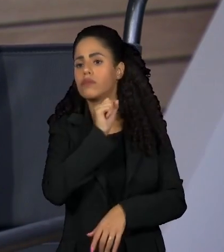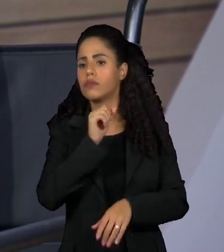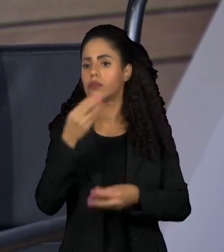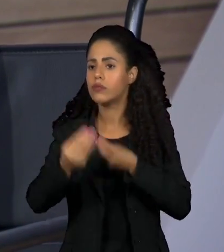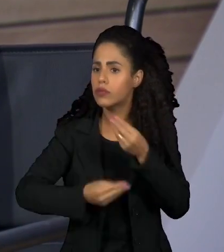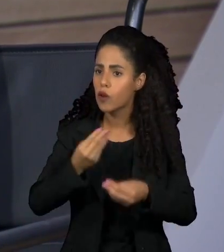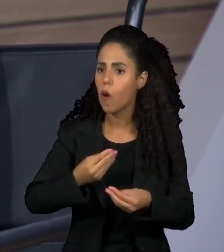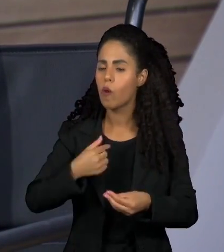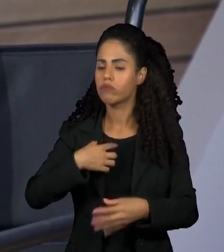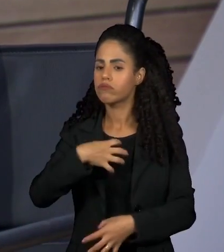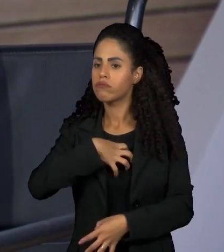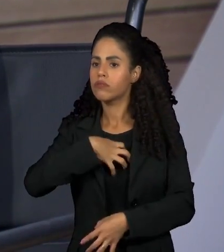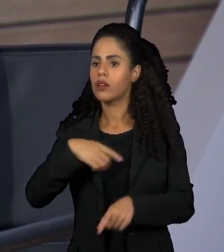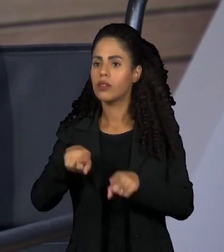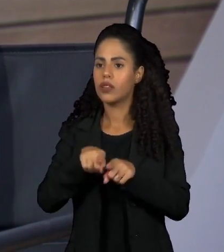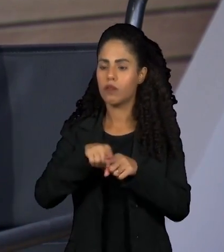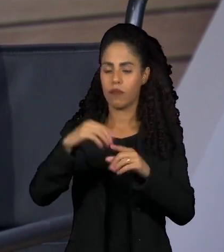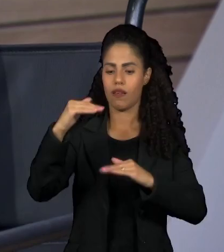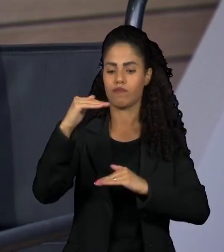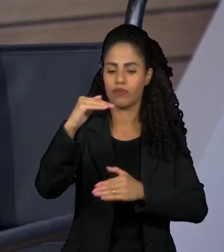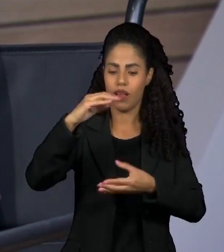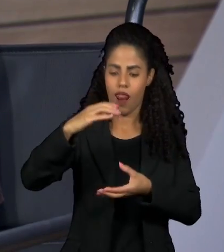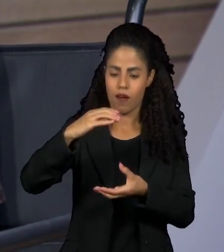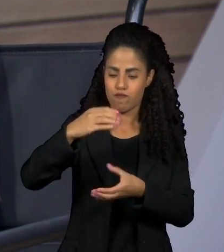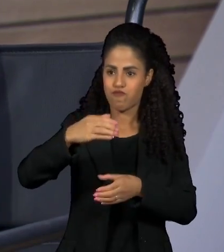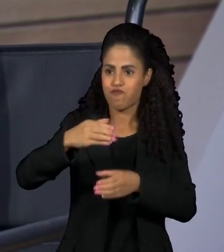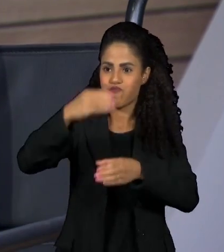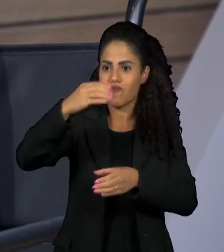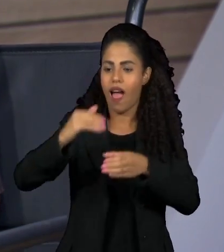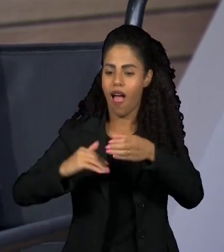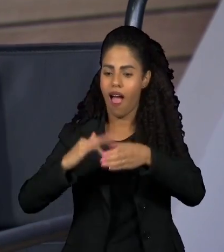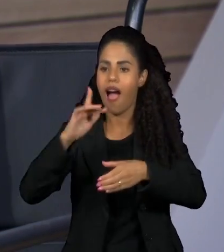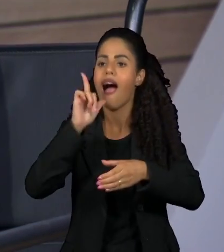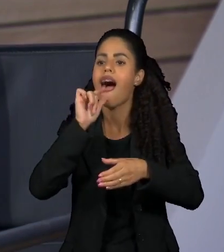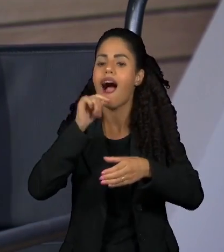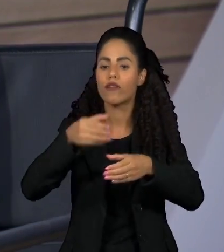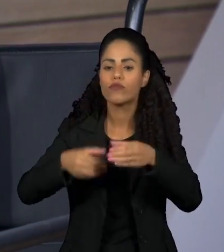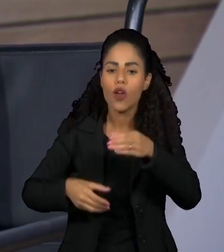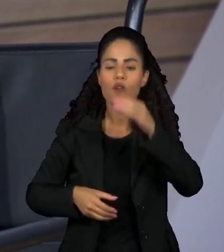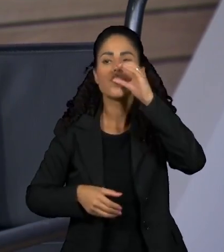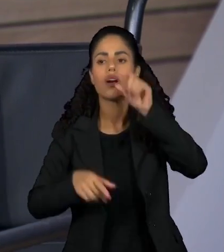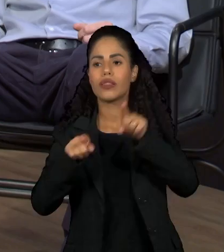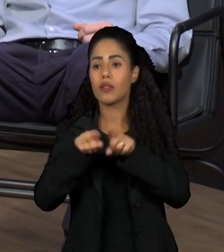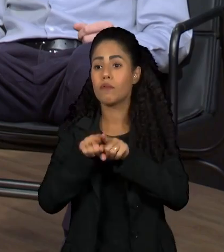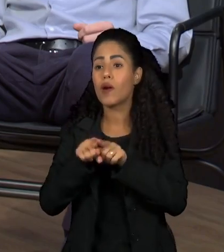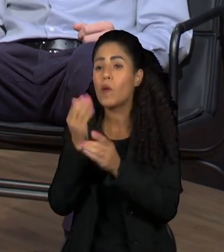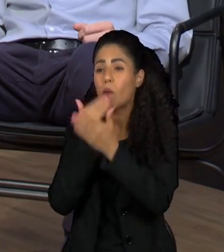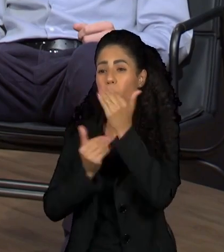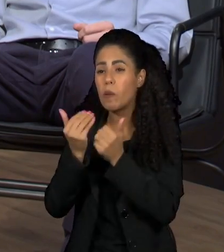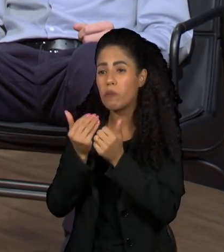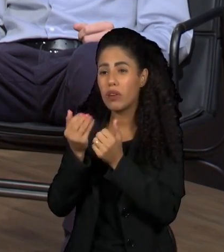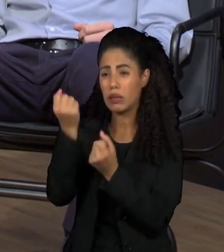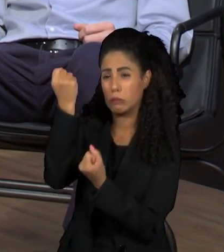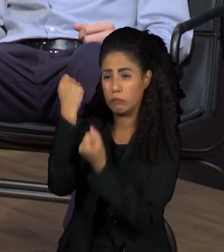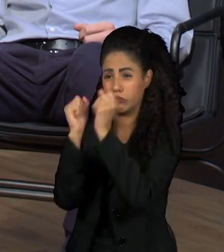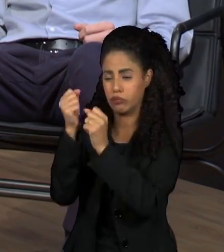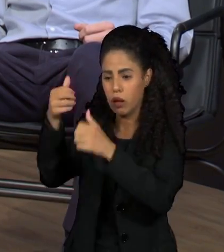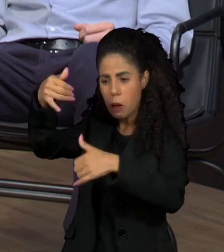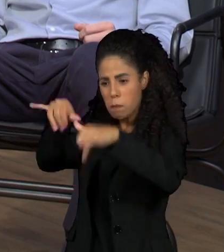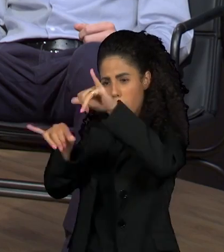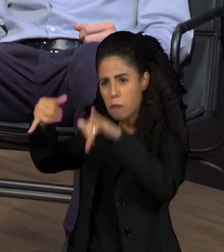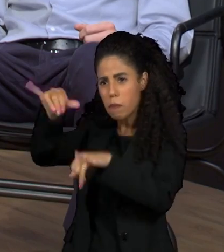evitar consumir água em garrafinha, produtos... A comida ultraprocessada, ela é cheia de plástico, né? São